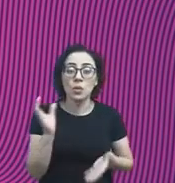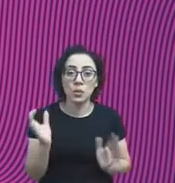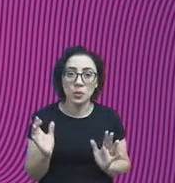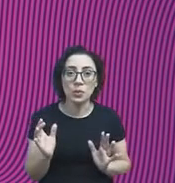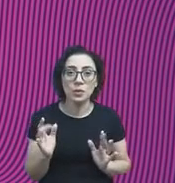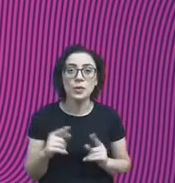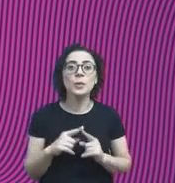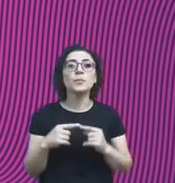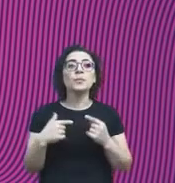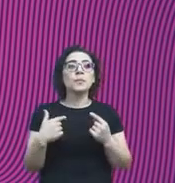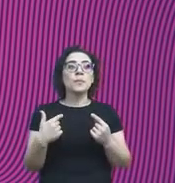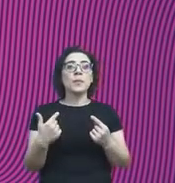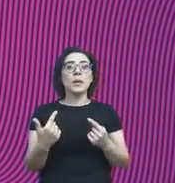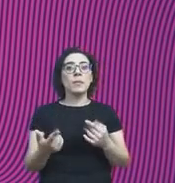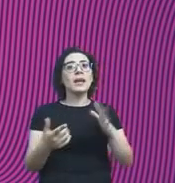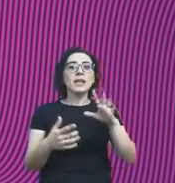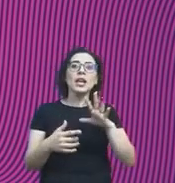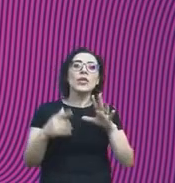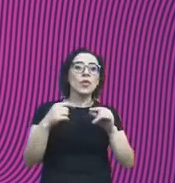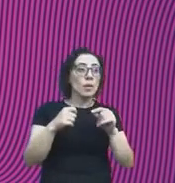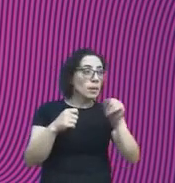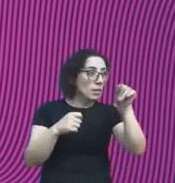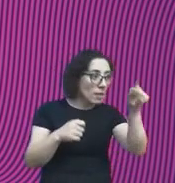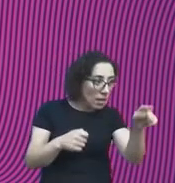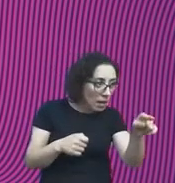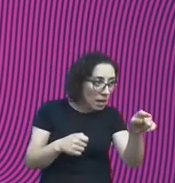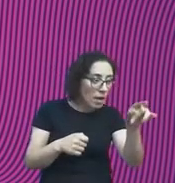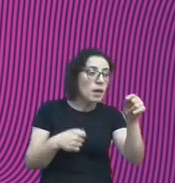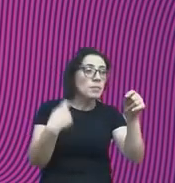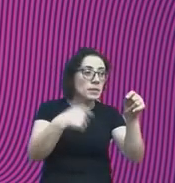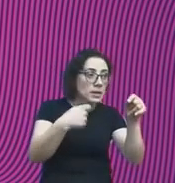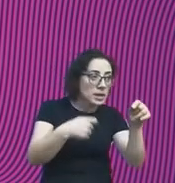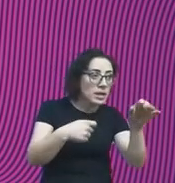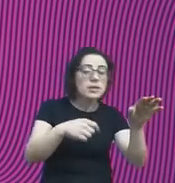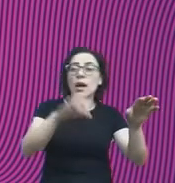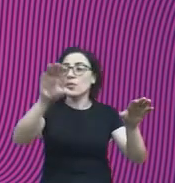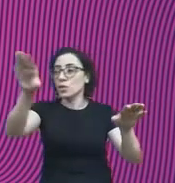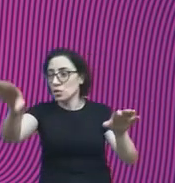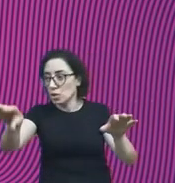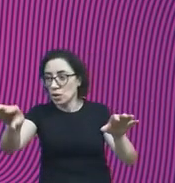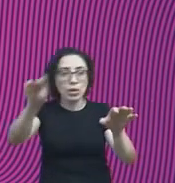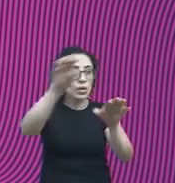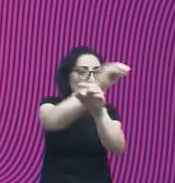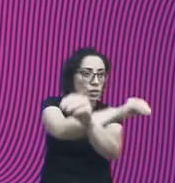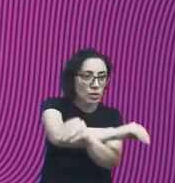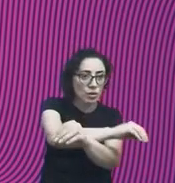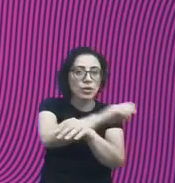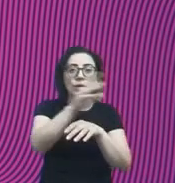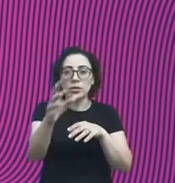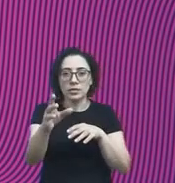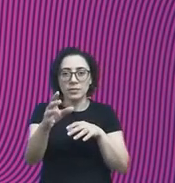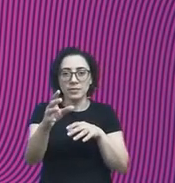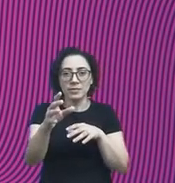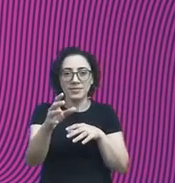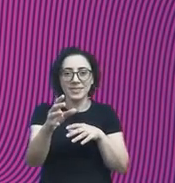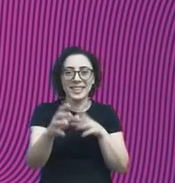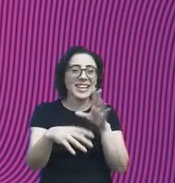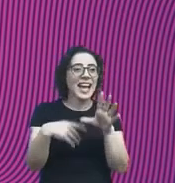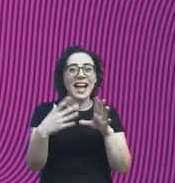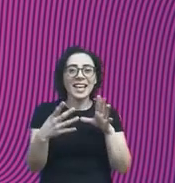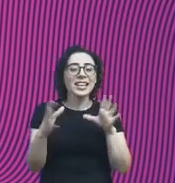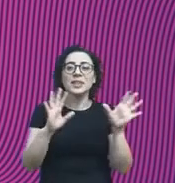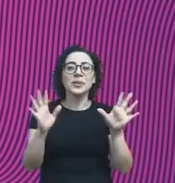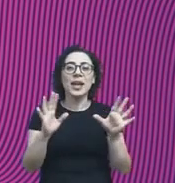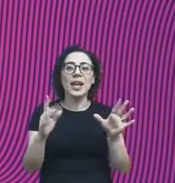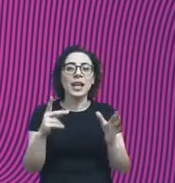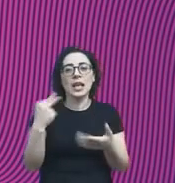vou tirar do Renato, que o desfecho é ruim. Então aqui, não é que todo mundo vai continuar recebendo o que recebe hoje e alguém vai ser bonificado, não. Quem